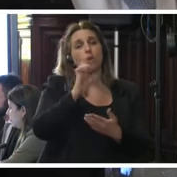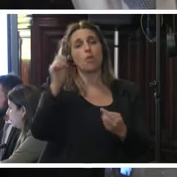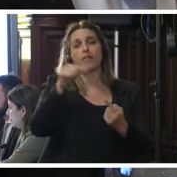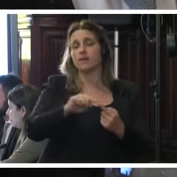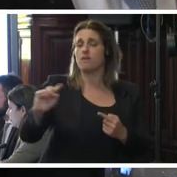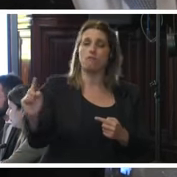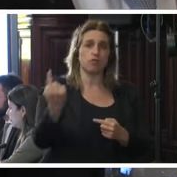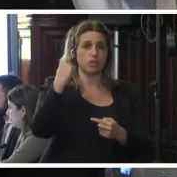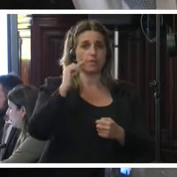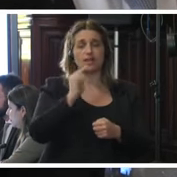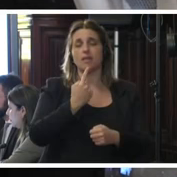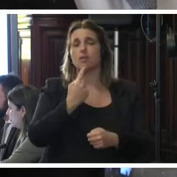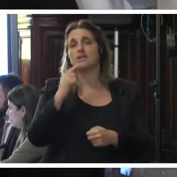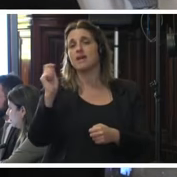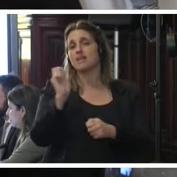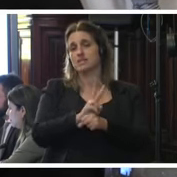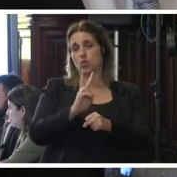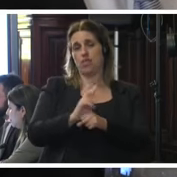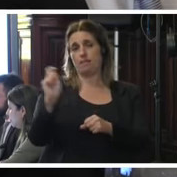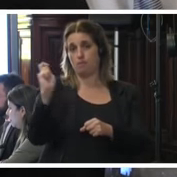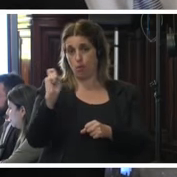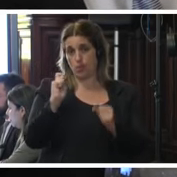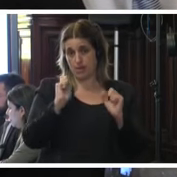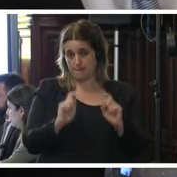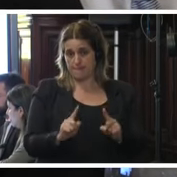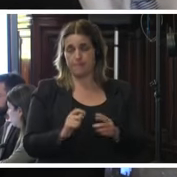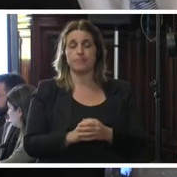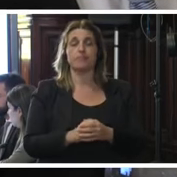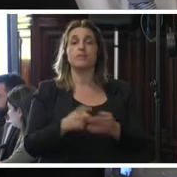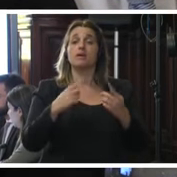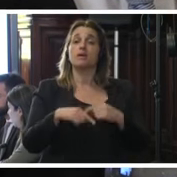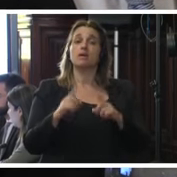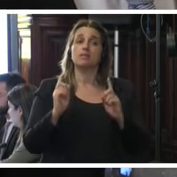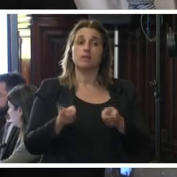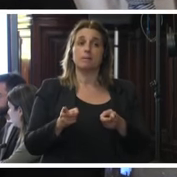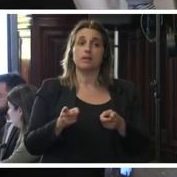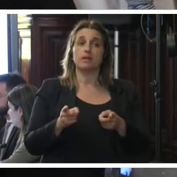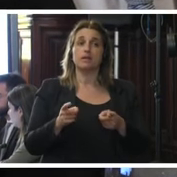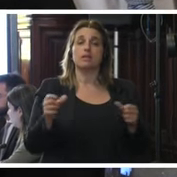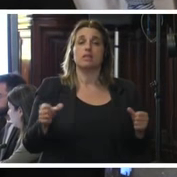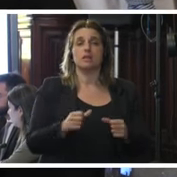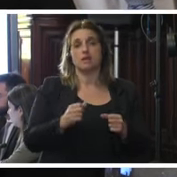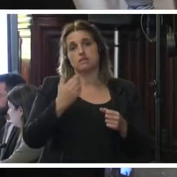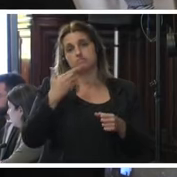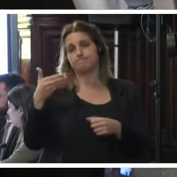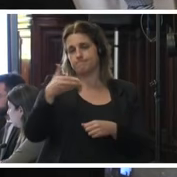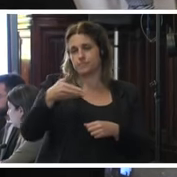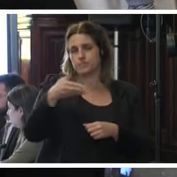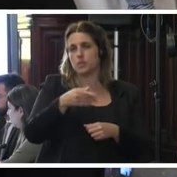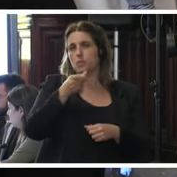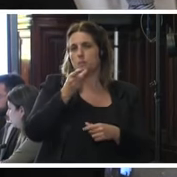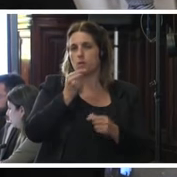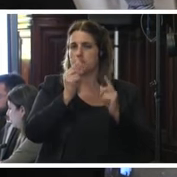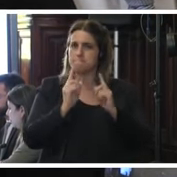segurança pública no Estado do Rio de Janeiro. Em vez de realizarem incursões periódicas, os policiais permanecem dentro da favela, no intuito